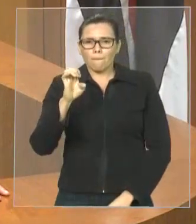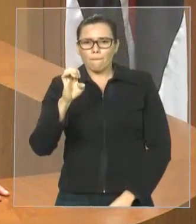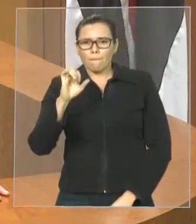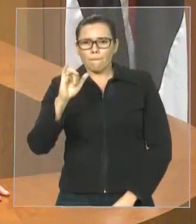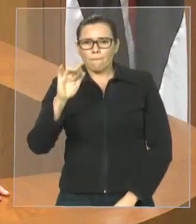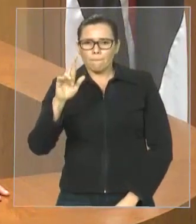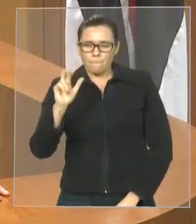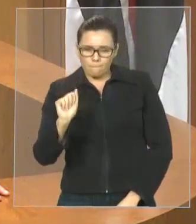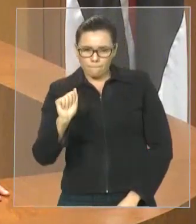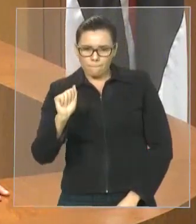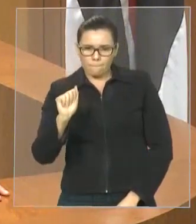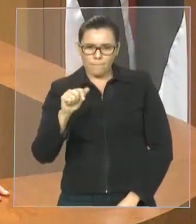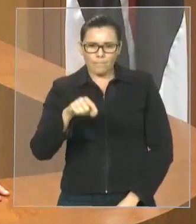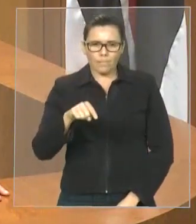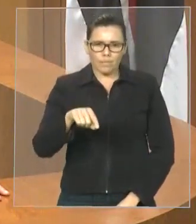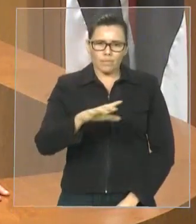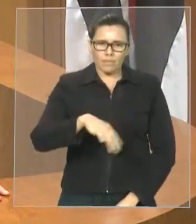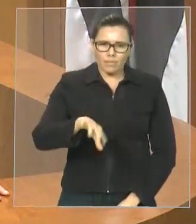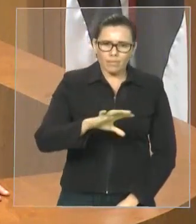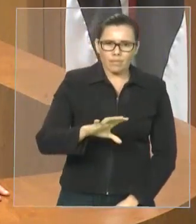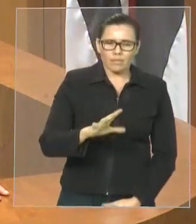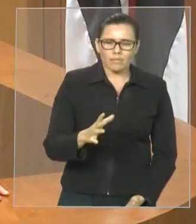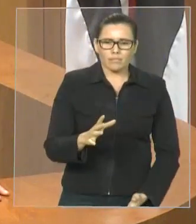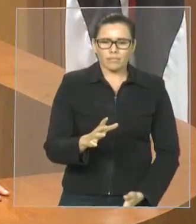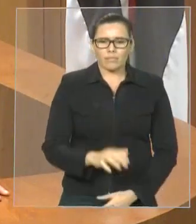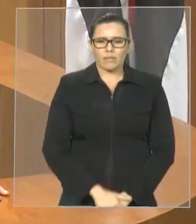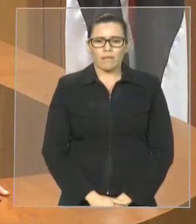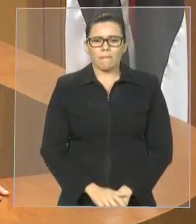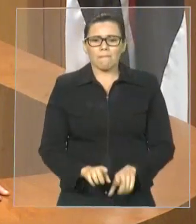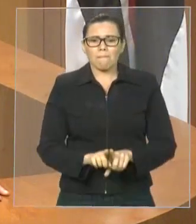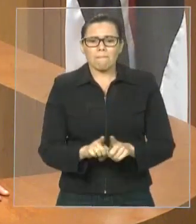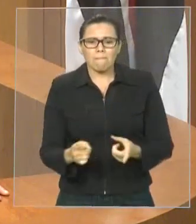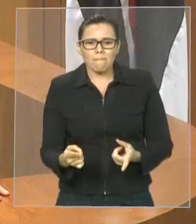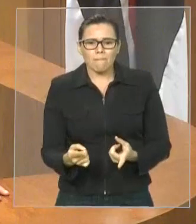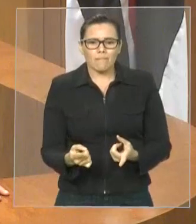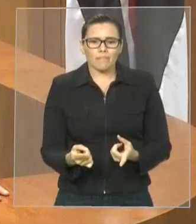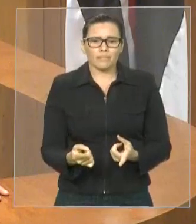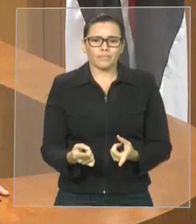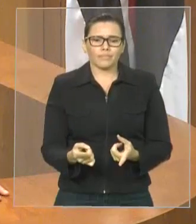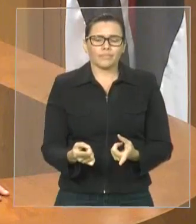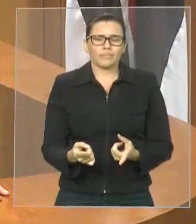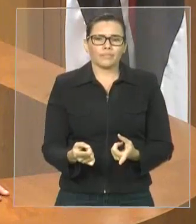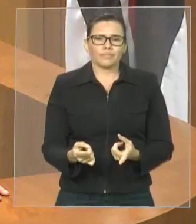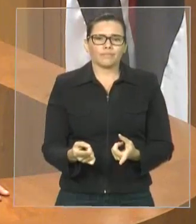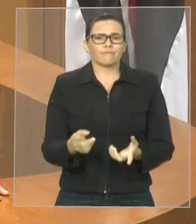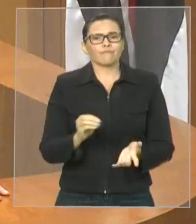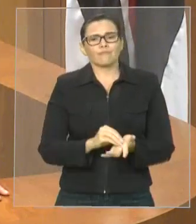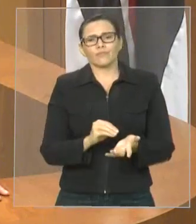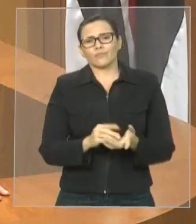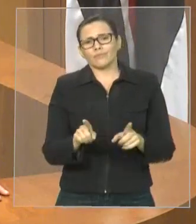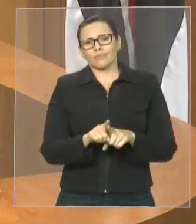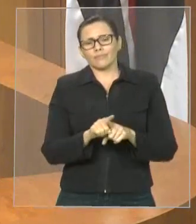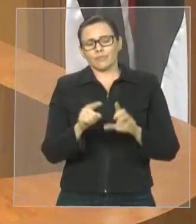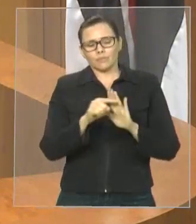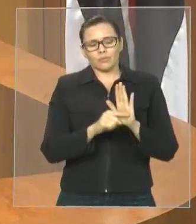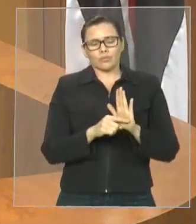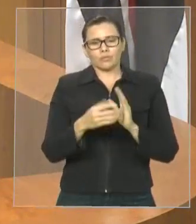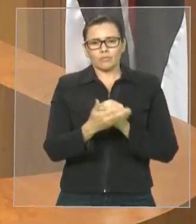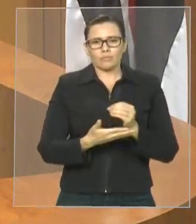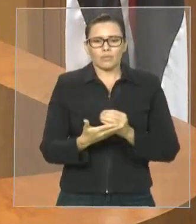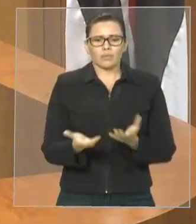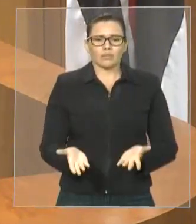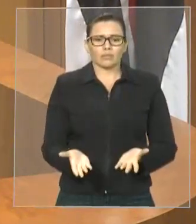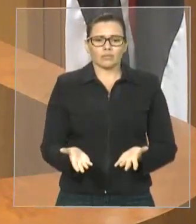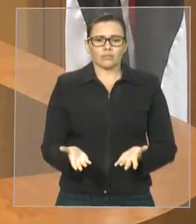gestão. Não existe gestão séria na prefeitura de São Luís. O prefeito brinca de ser prefeito. Se o prefeito